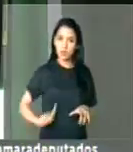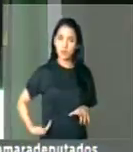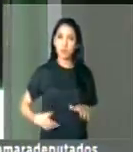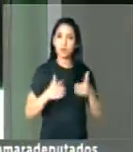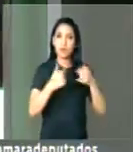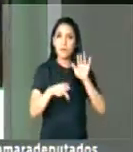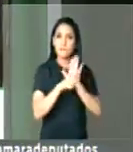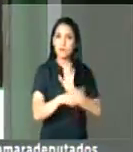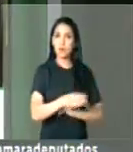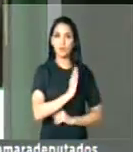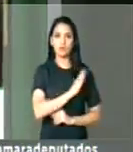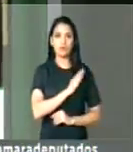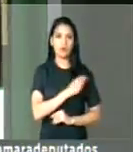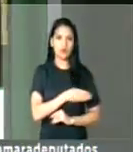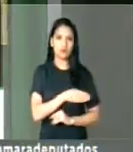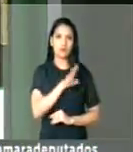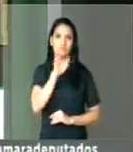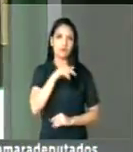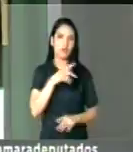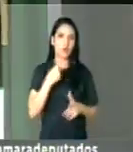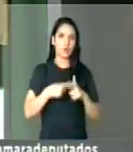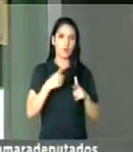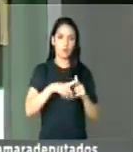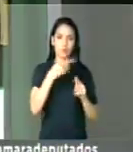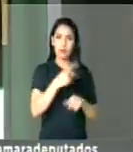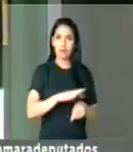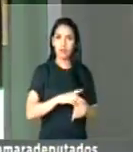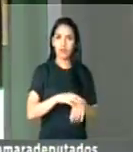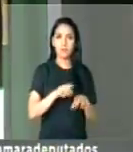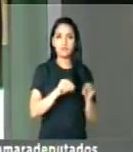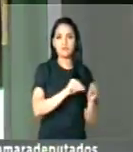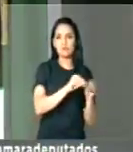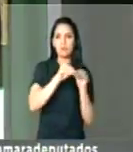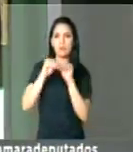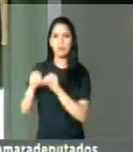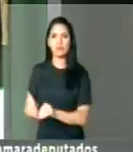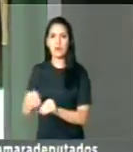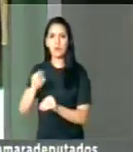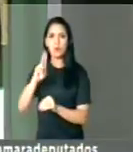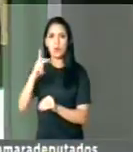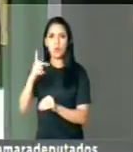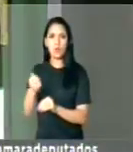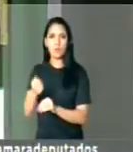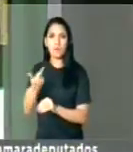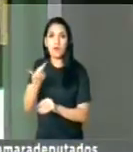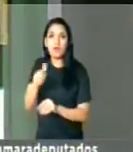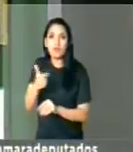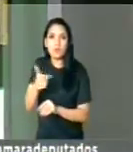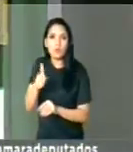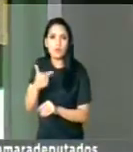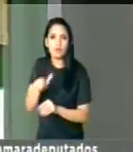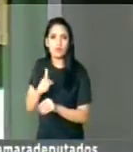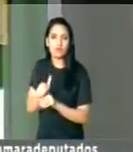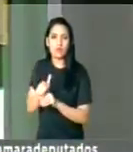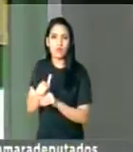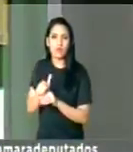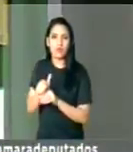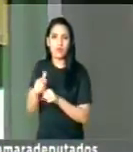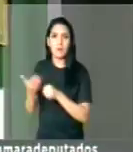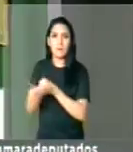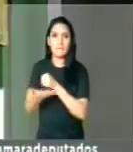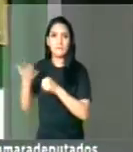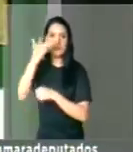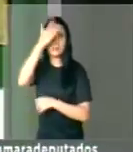para transferi-lo para uma unidade de pronto atendimento que não tinha infraestrutura para um paciente